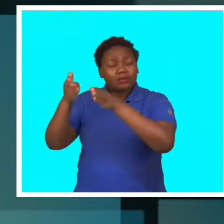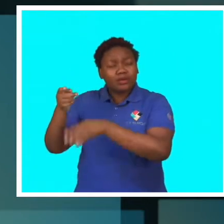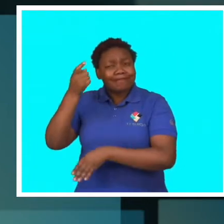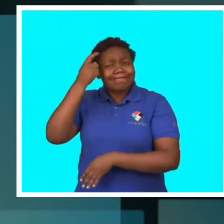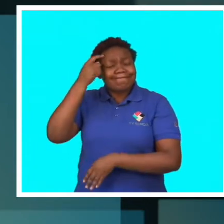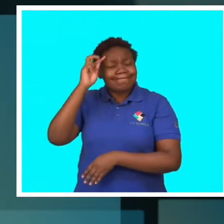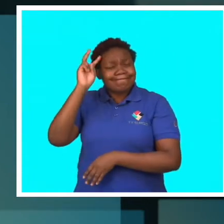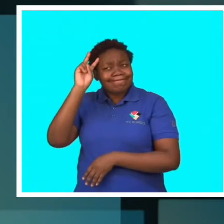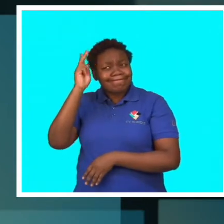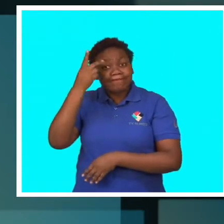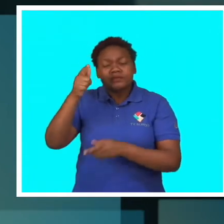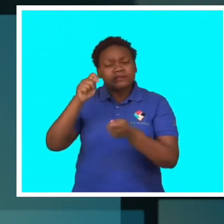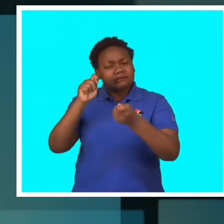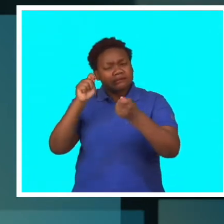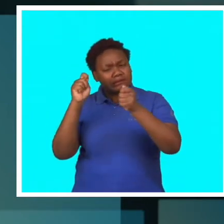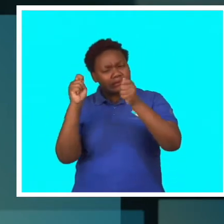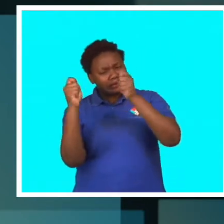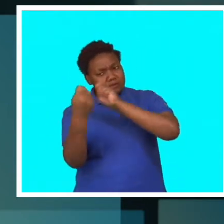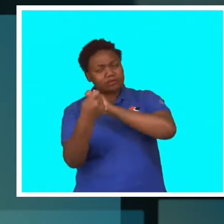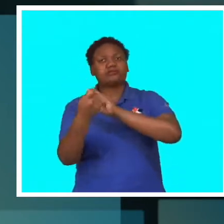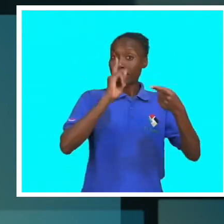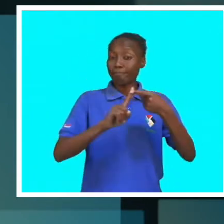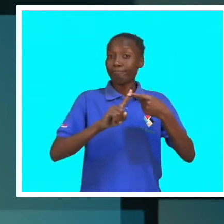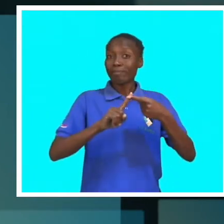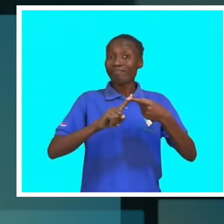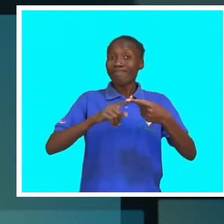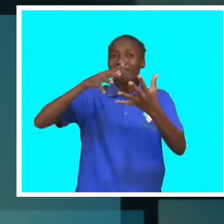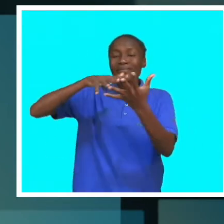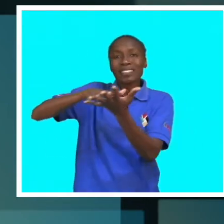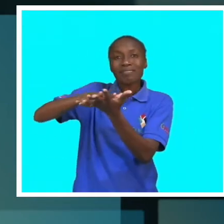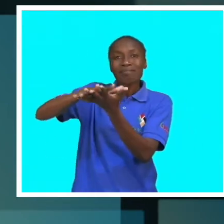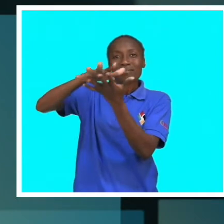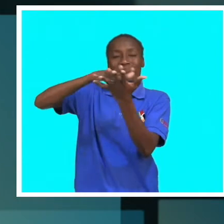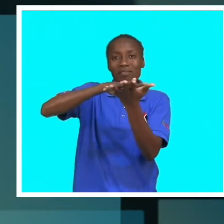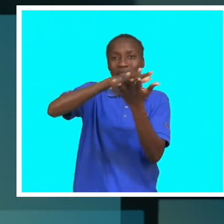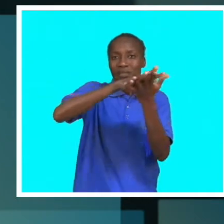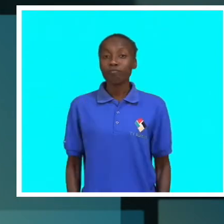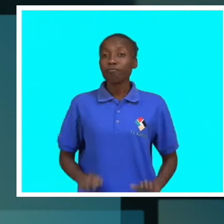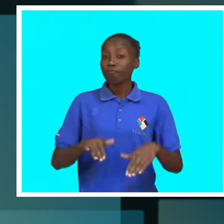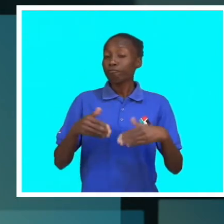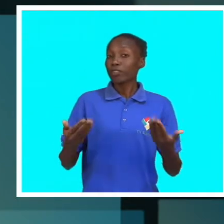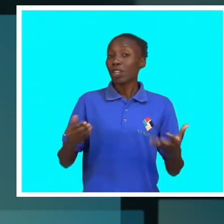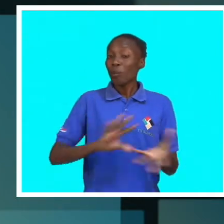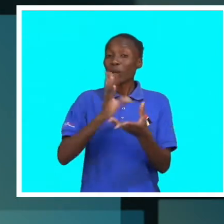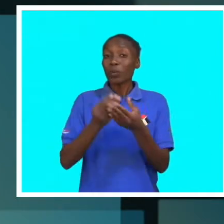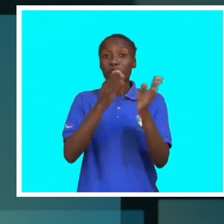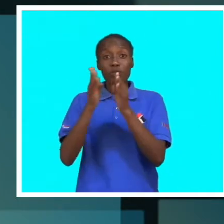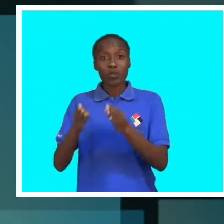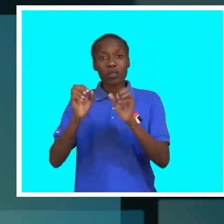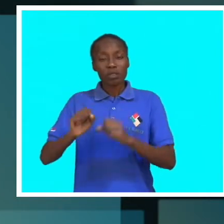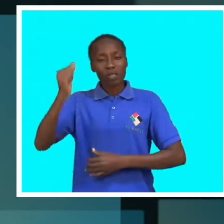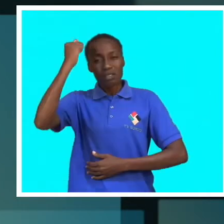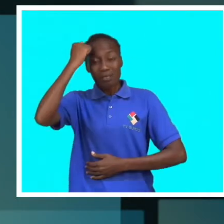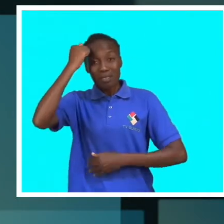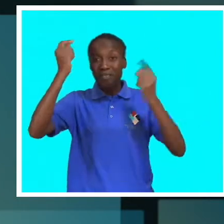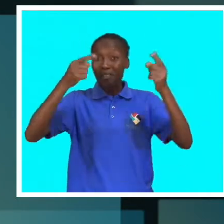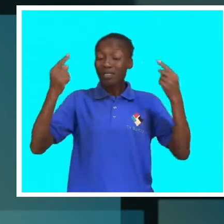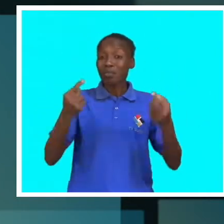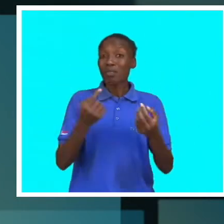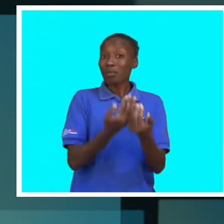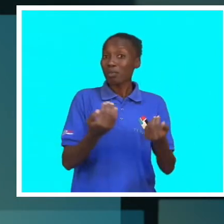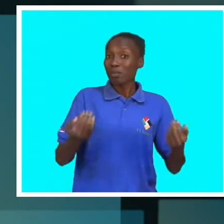de combater os casamentos prematuros. Primeiro é disseminar a informação. Para que todos saibam que o casamento